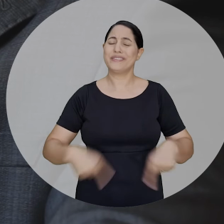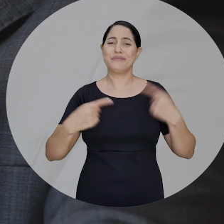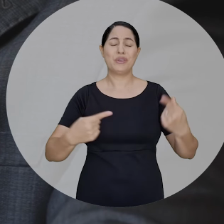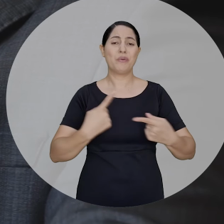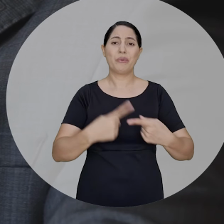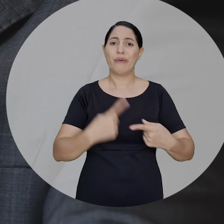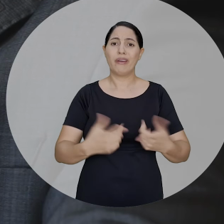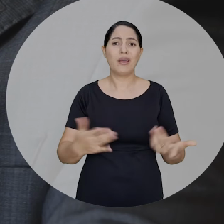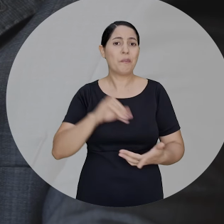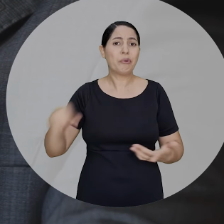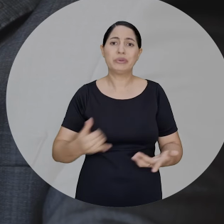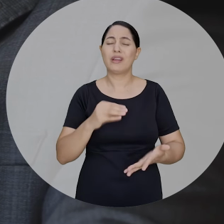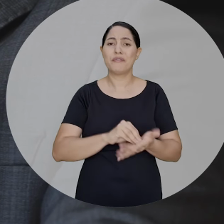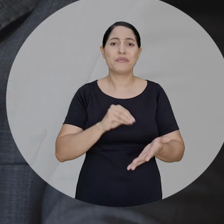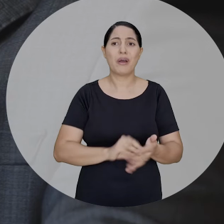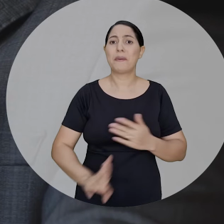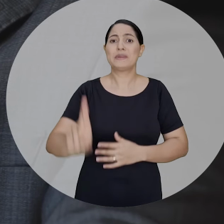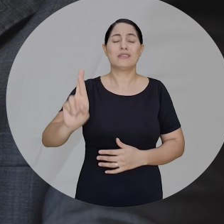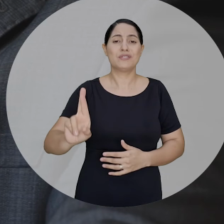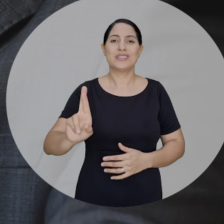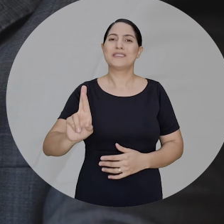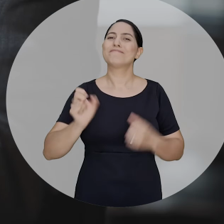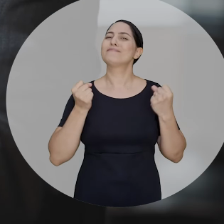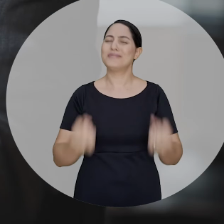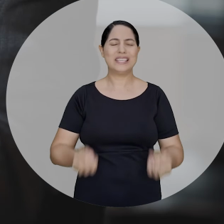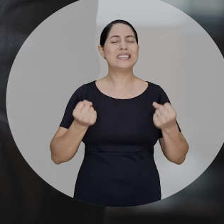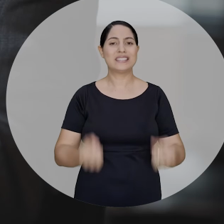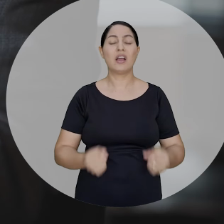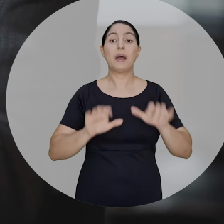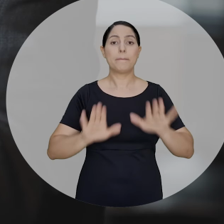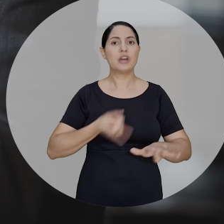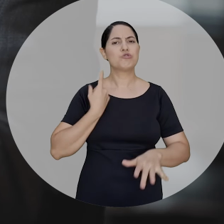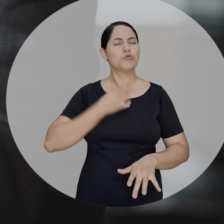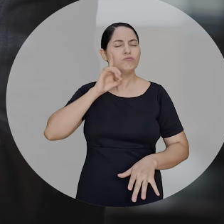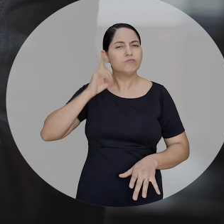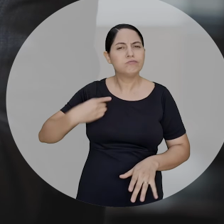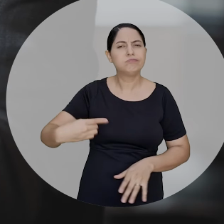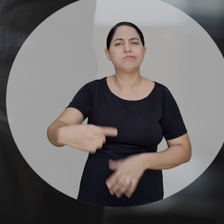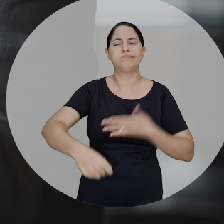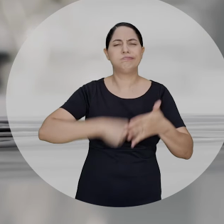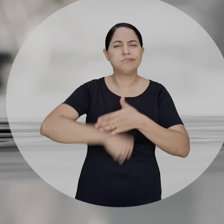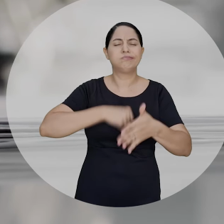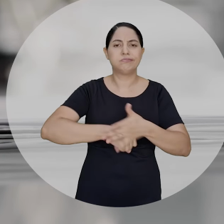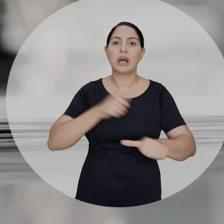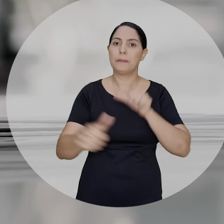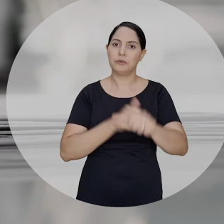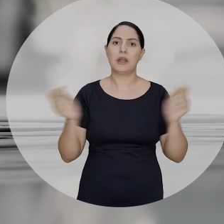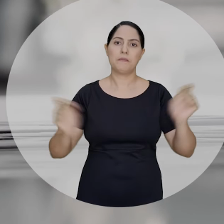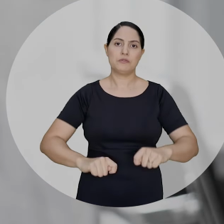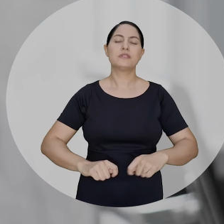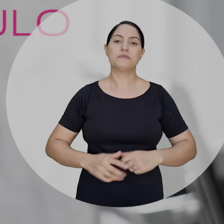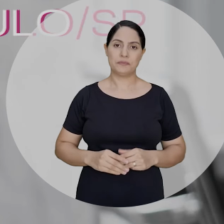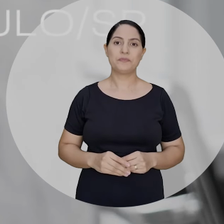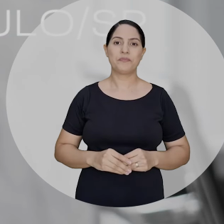oportunidade, a falta de representatividade, tudo isso pesa. Mas a gente luta todos os dias para reverter essa história. Além de todas